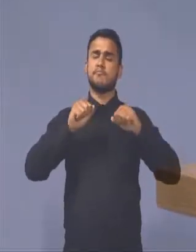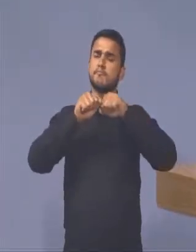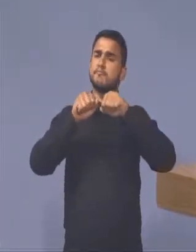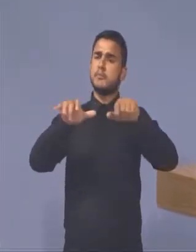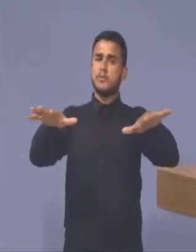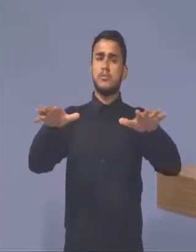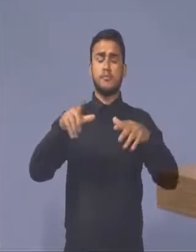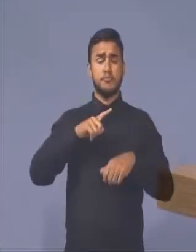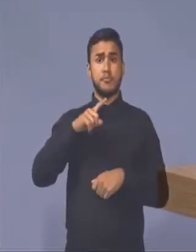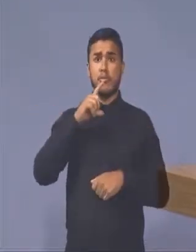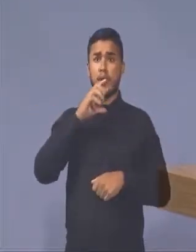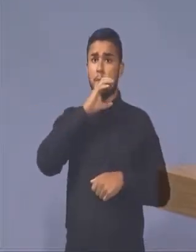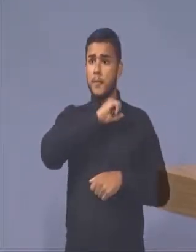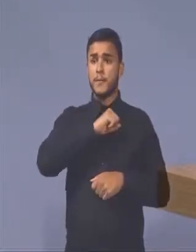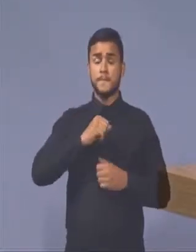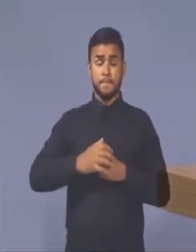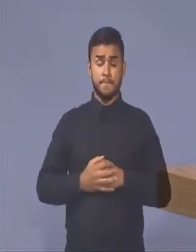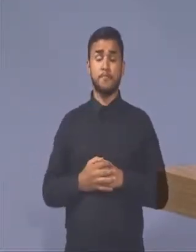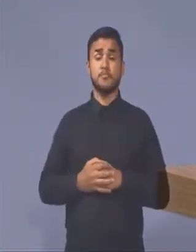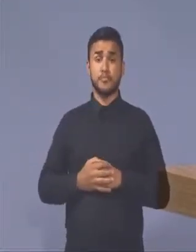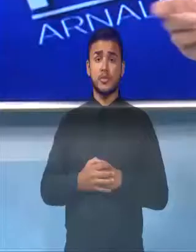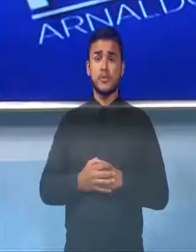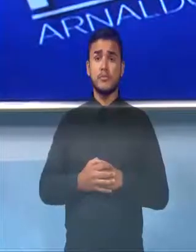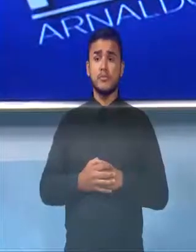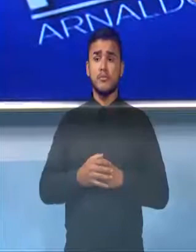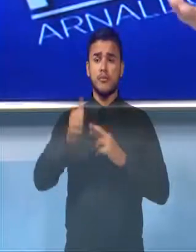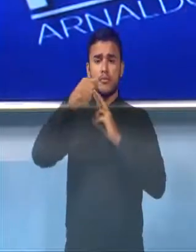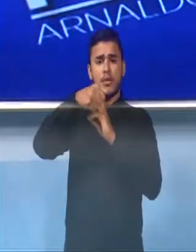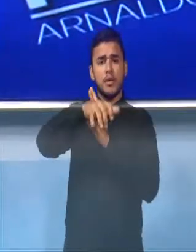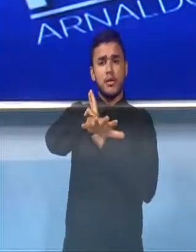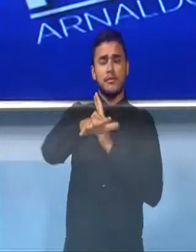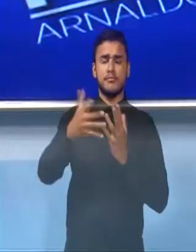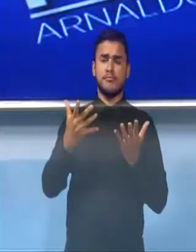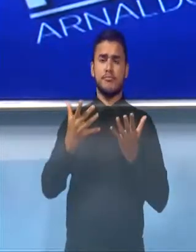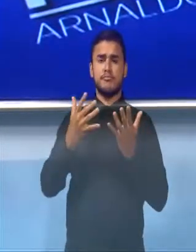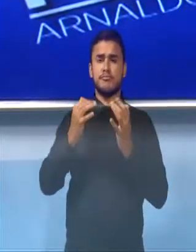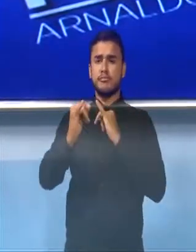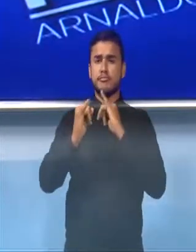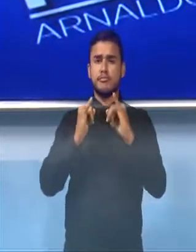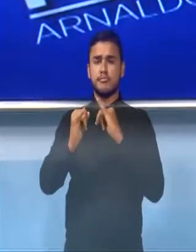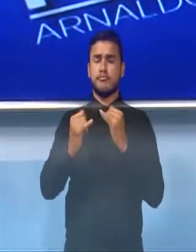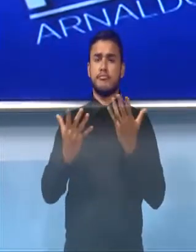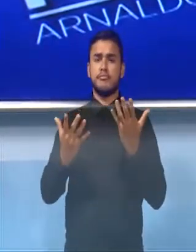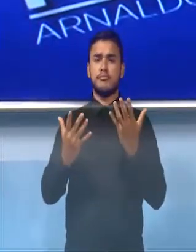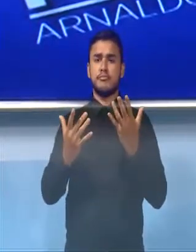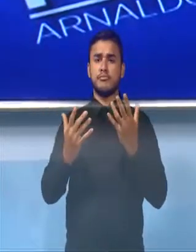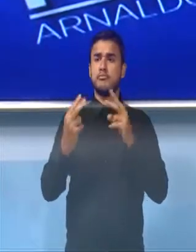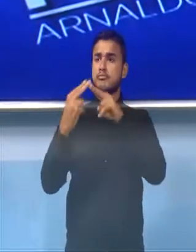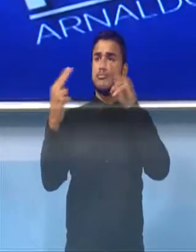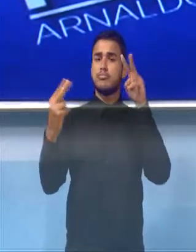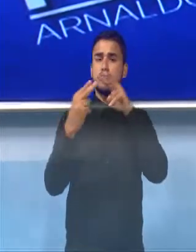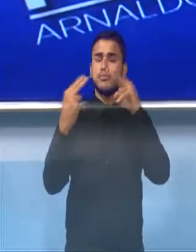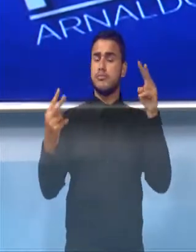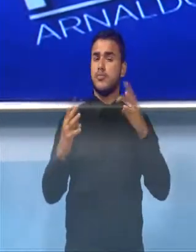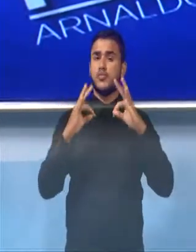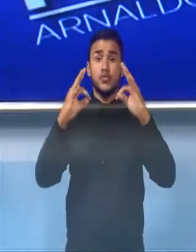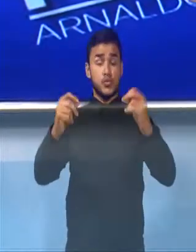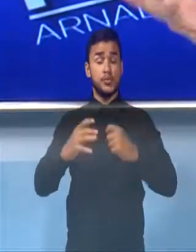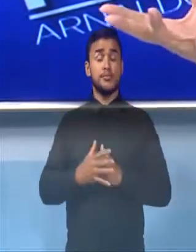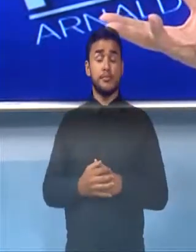surgimento desses novos fenômenos, que são as novas mídias, a comunicação online, a